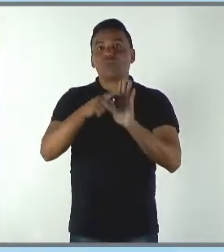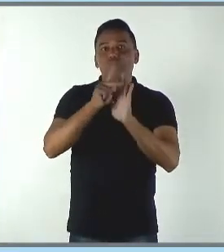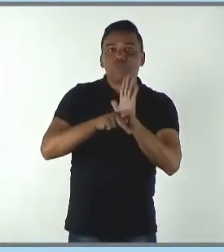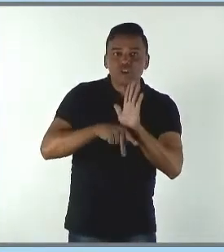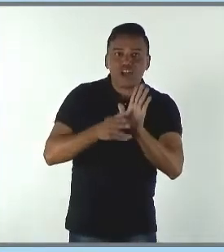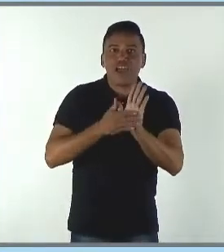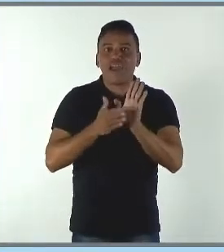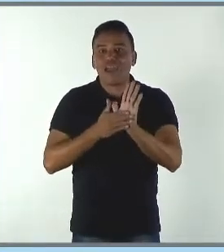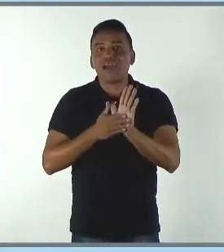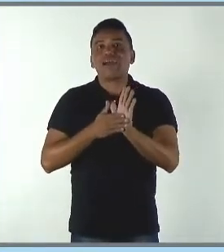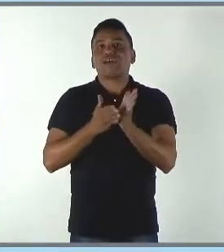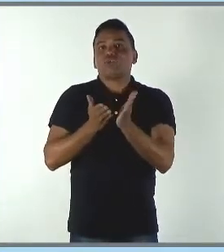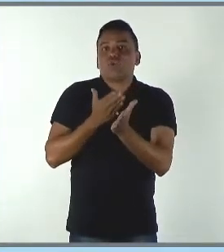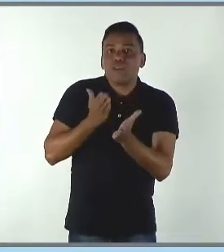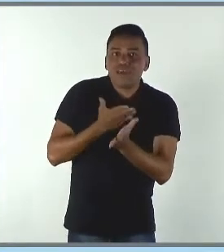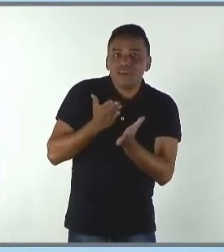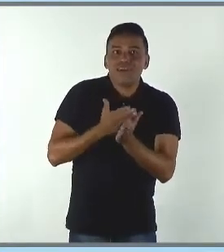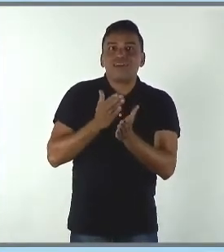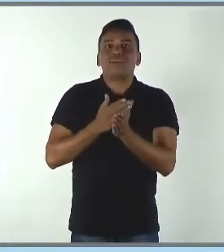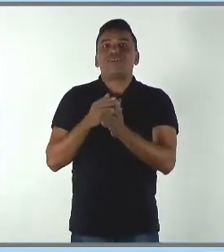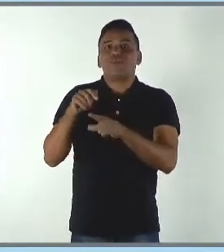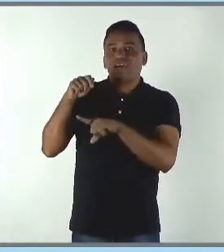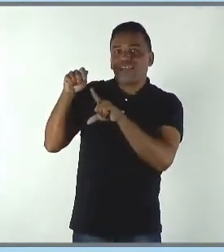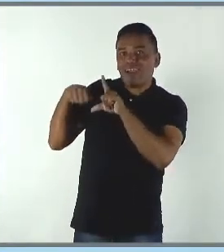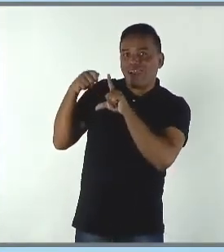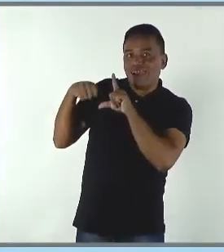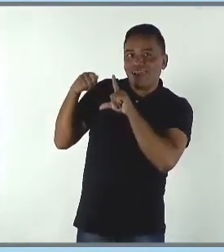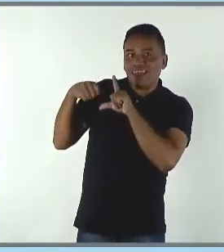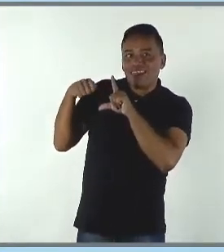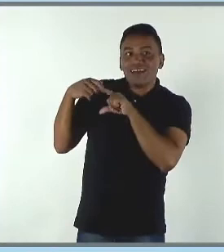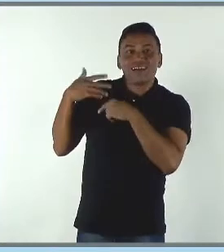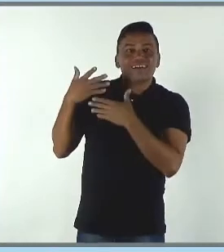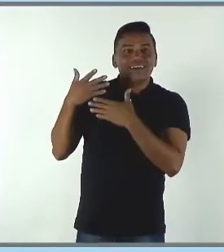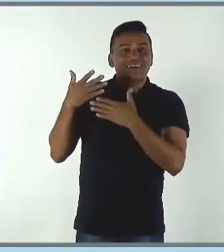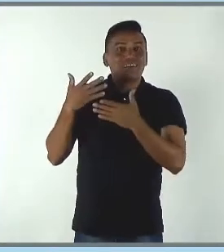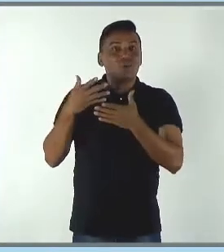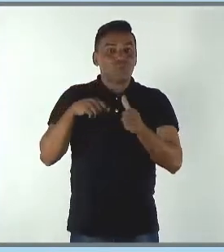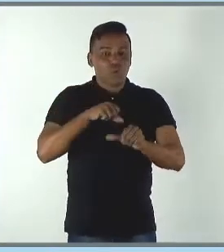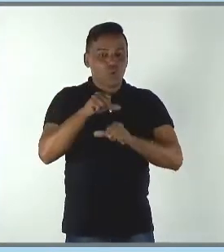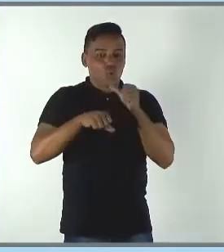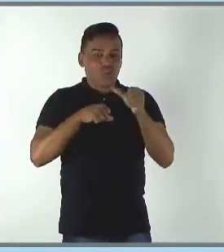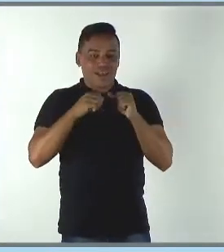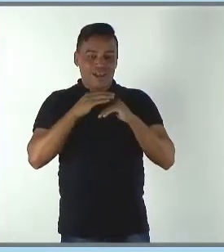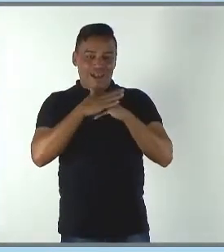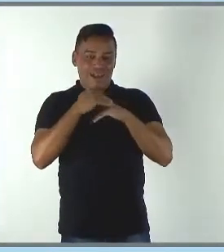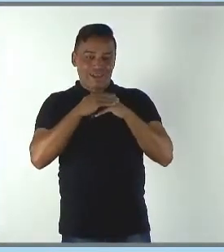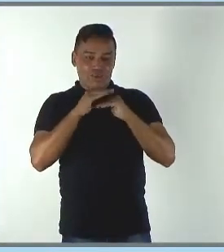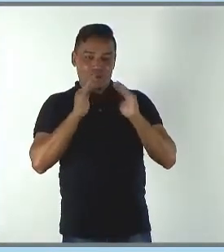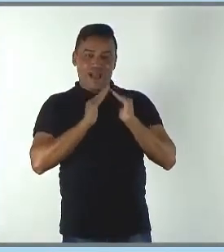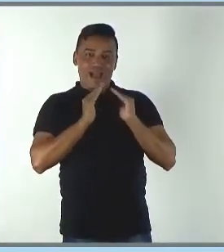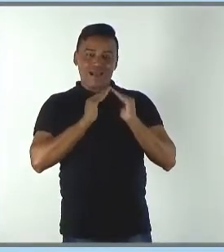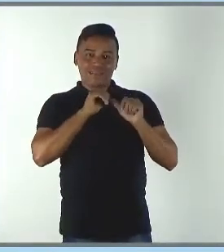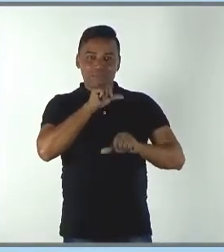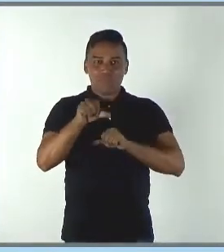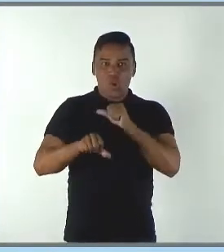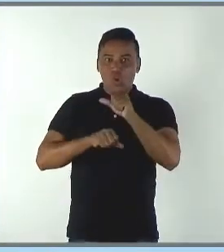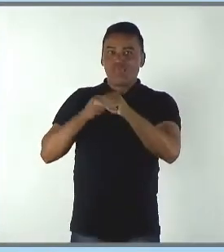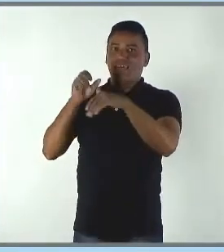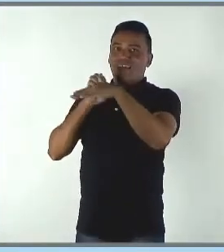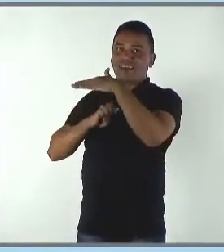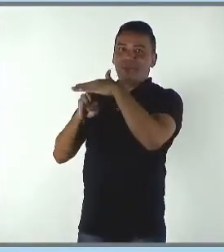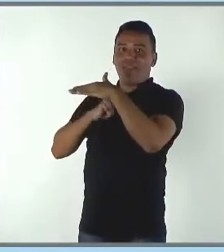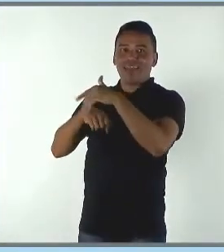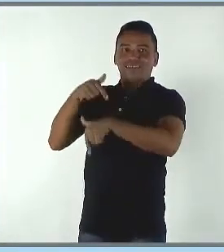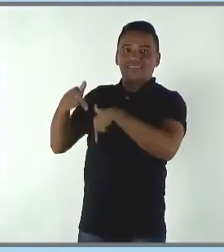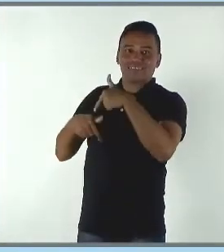uma plaquete, era um jornal. Então era quando a intimidade, né, era transfigurada num procedimento de